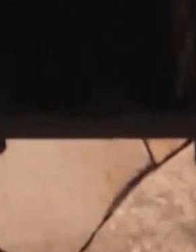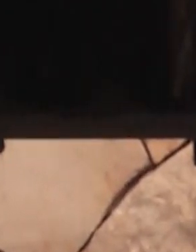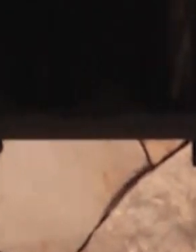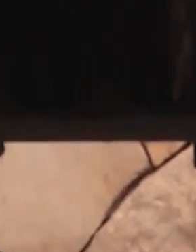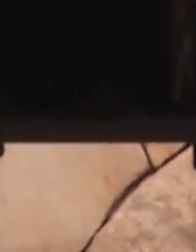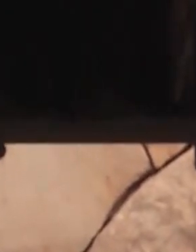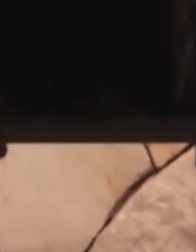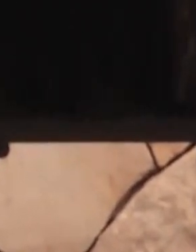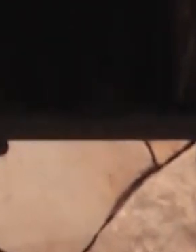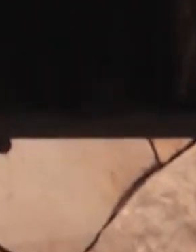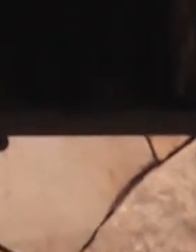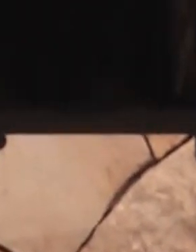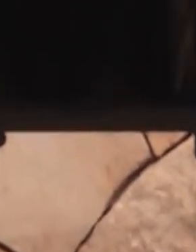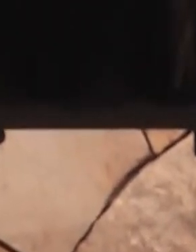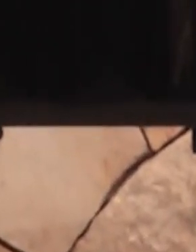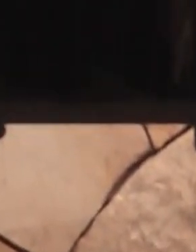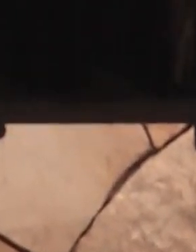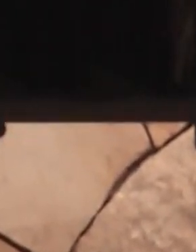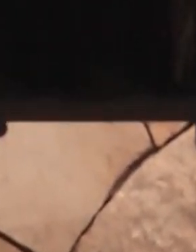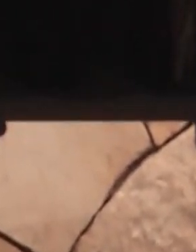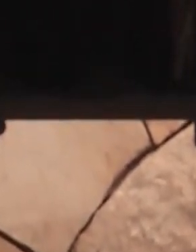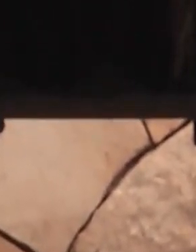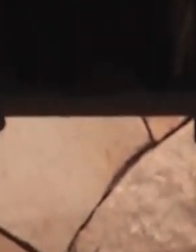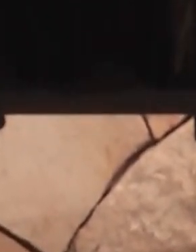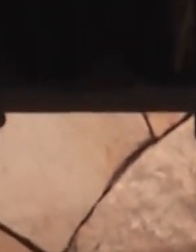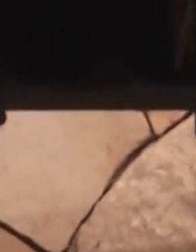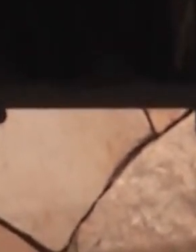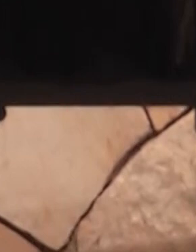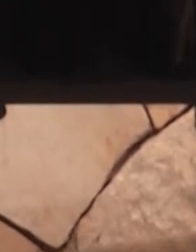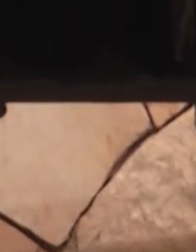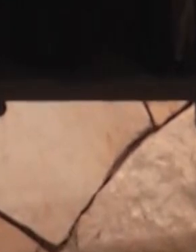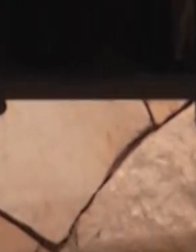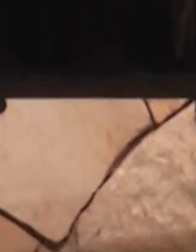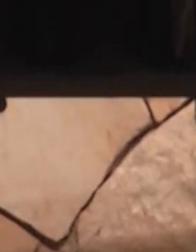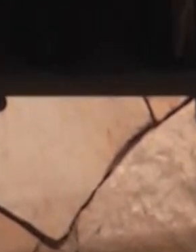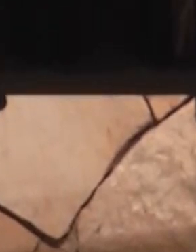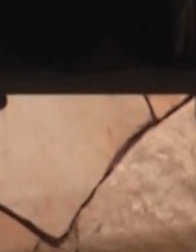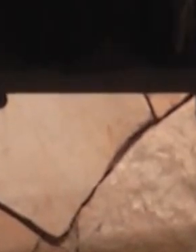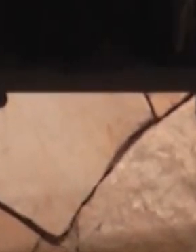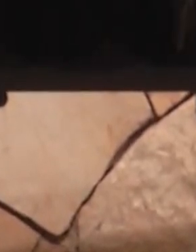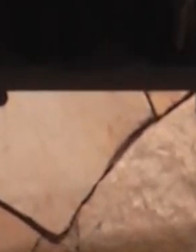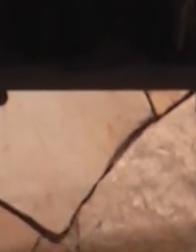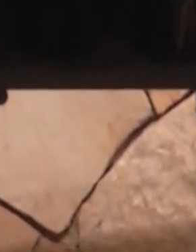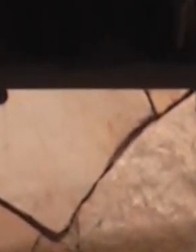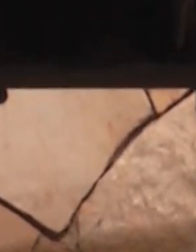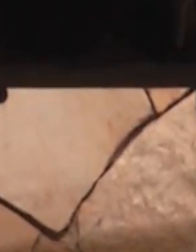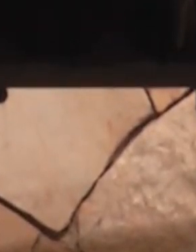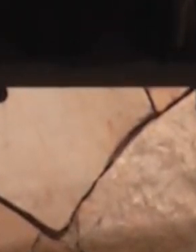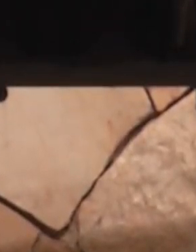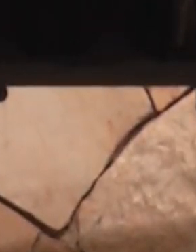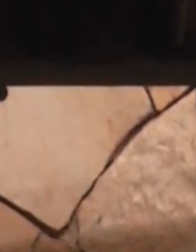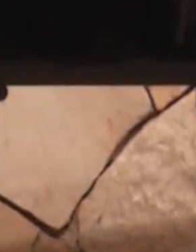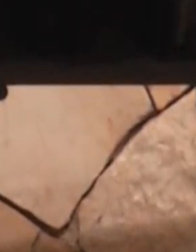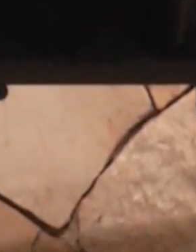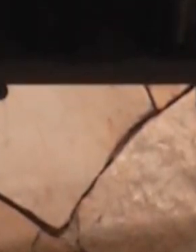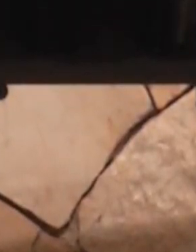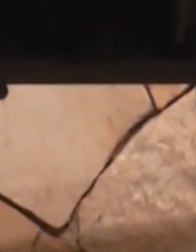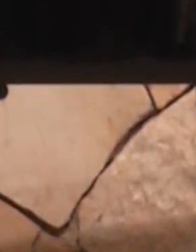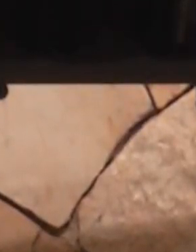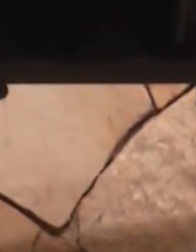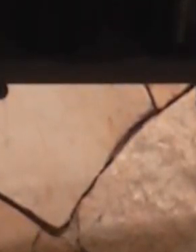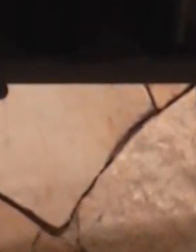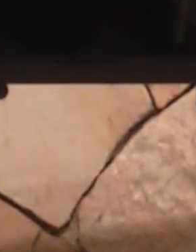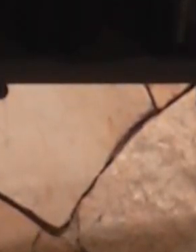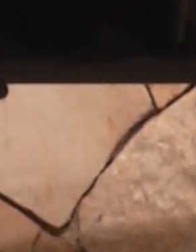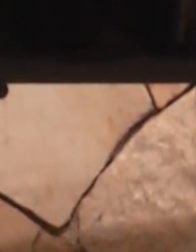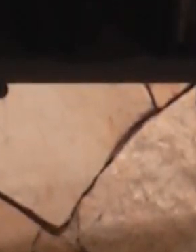E eu quero aqui, neste momento, explicar a importância da evangelização de surdos, para que o surdo mude